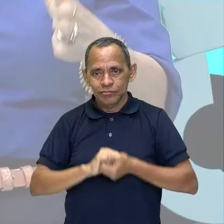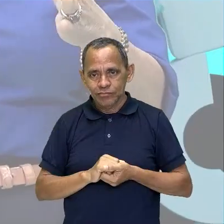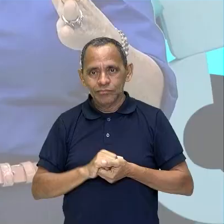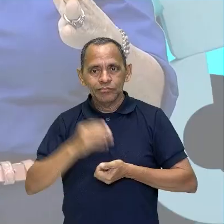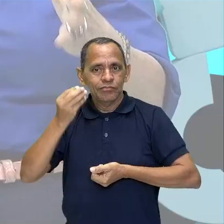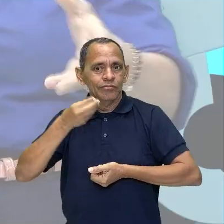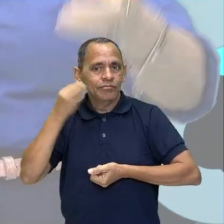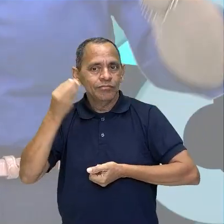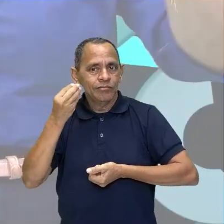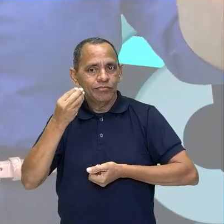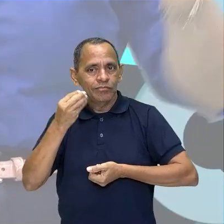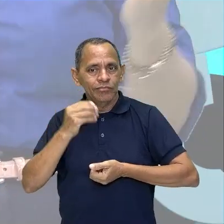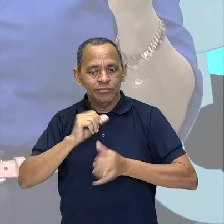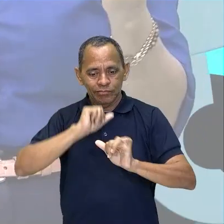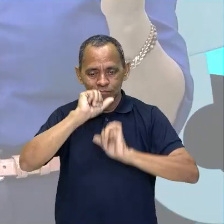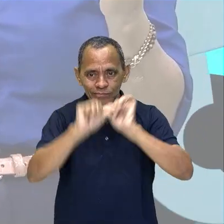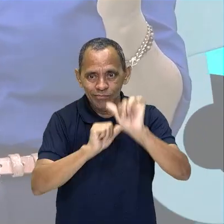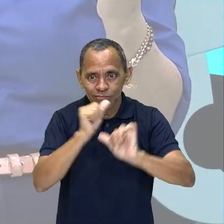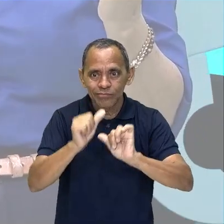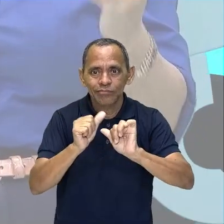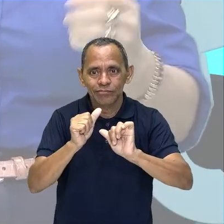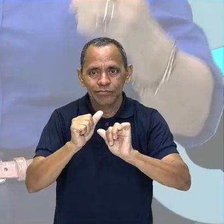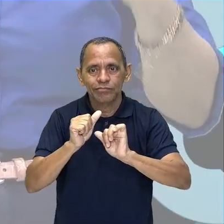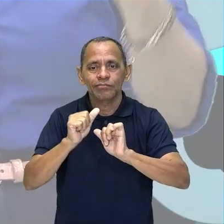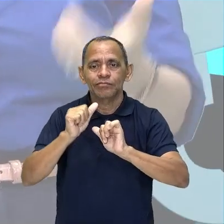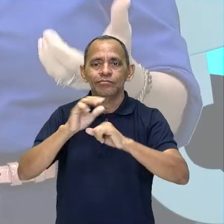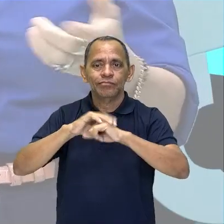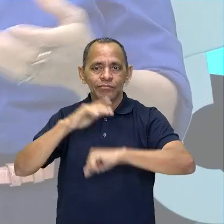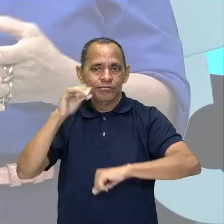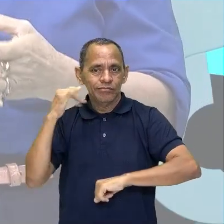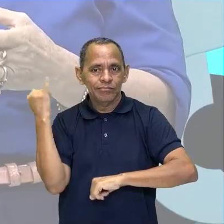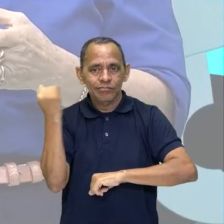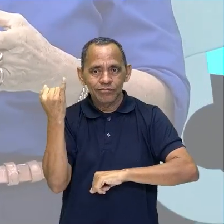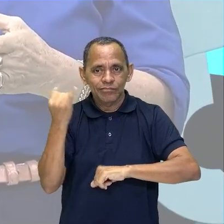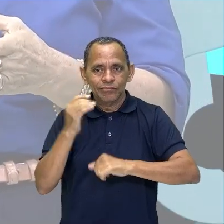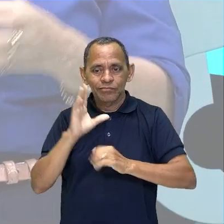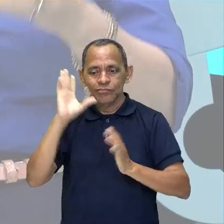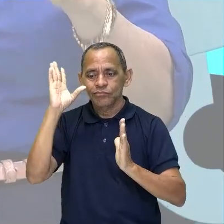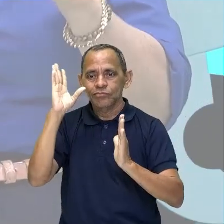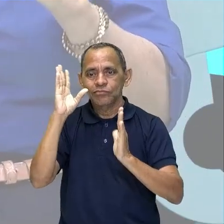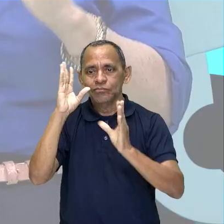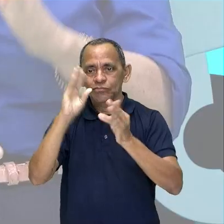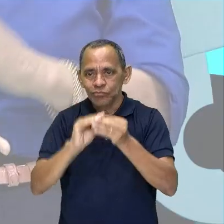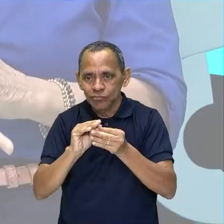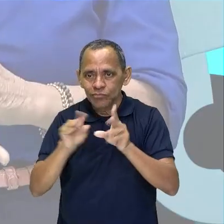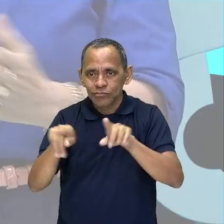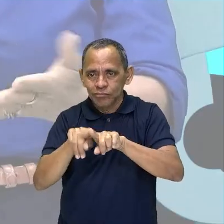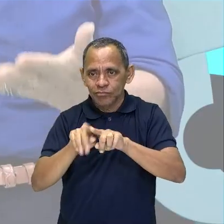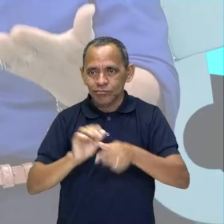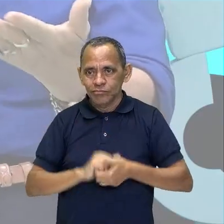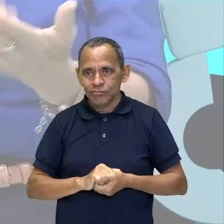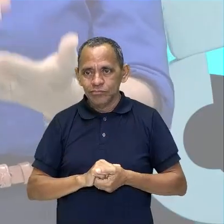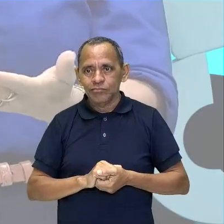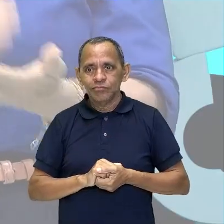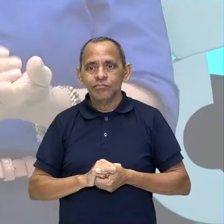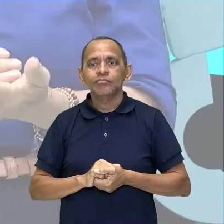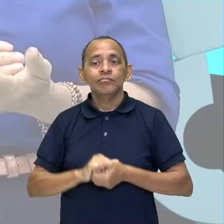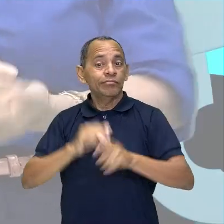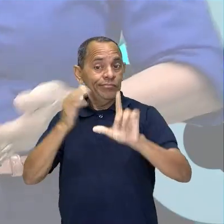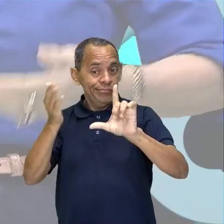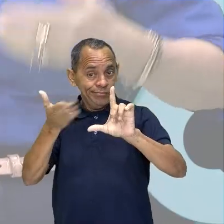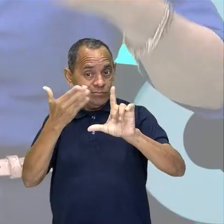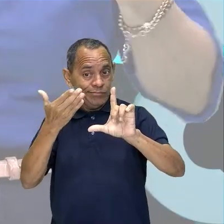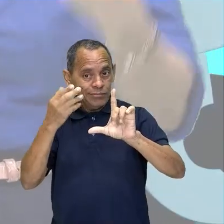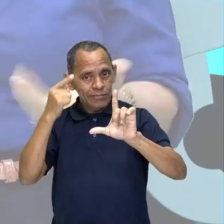experiência se torna mais importante que a conclusão. Então, a hipermídia vai